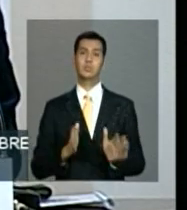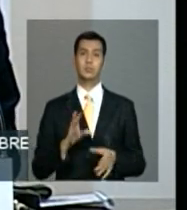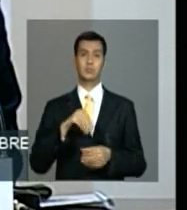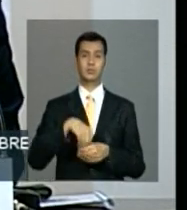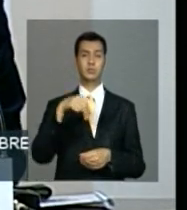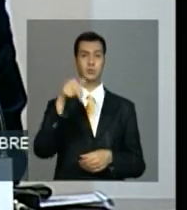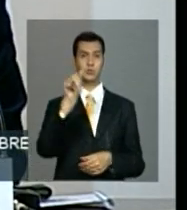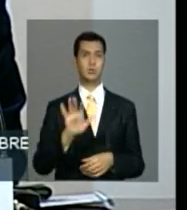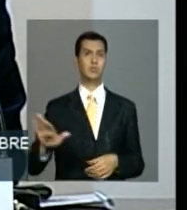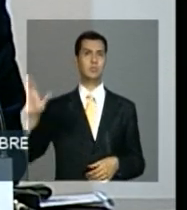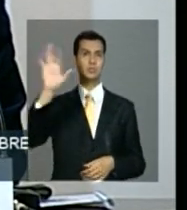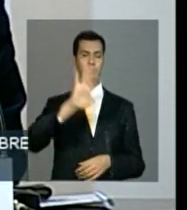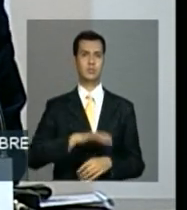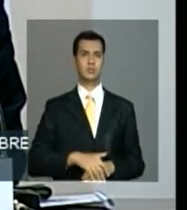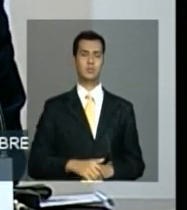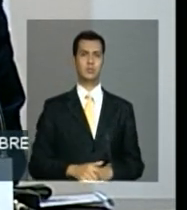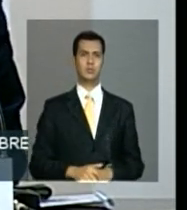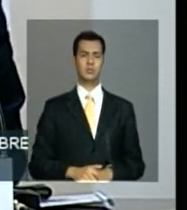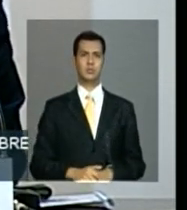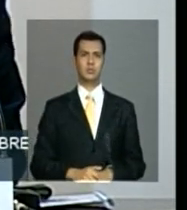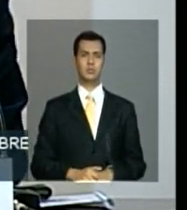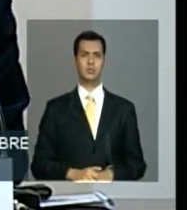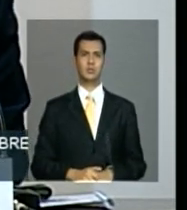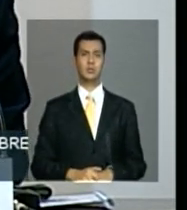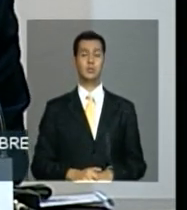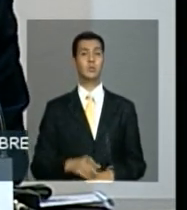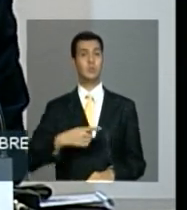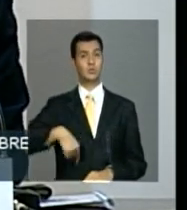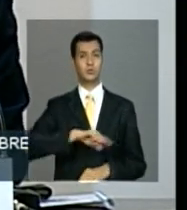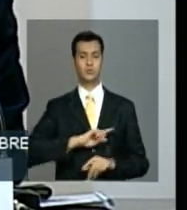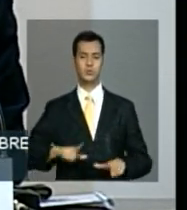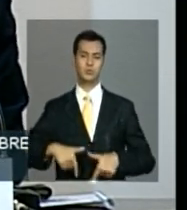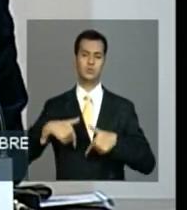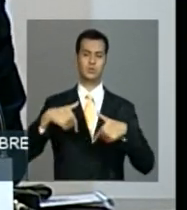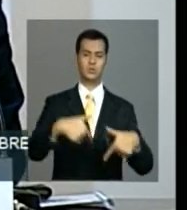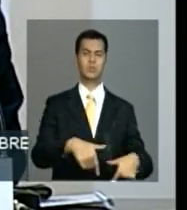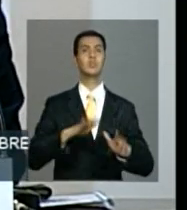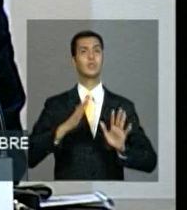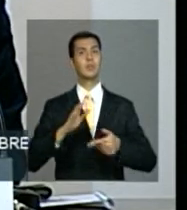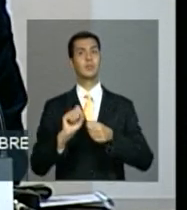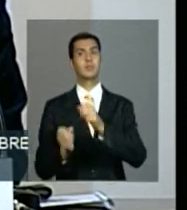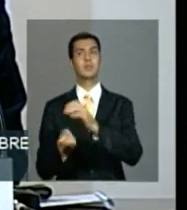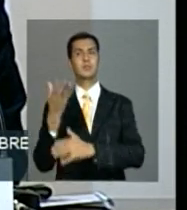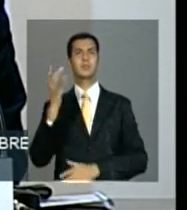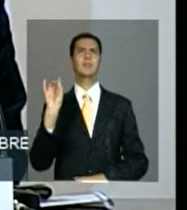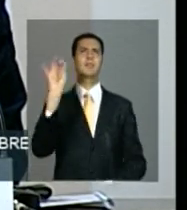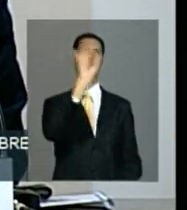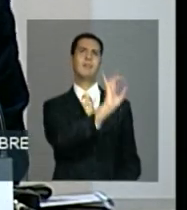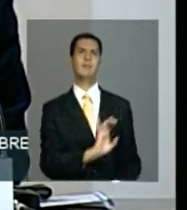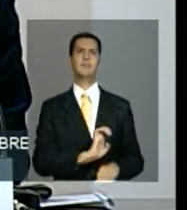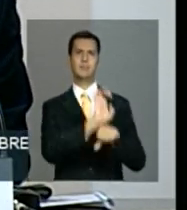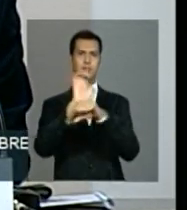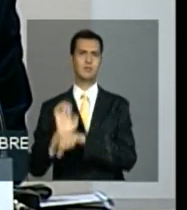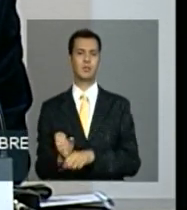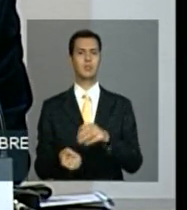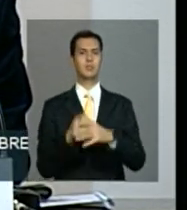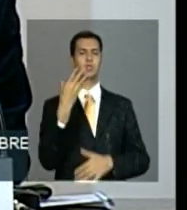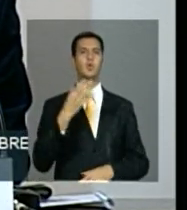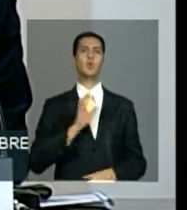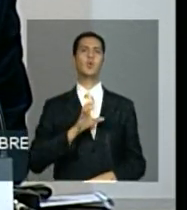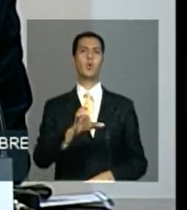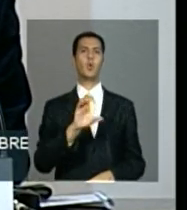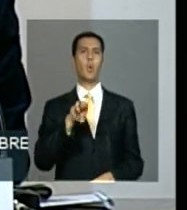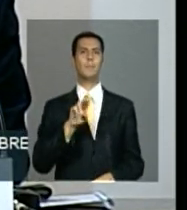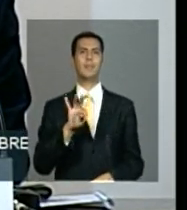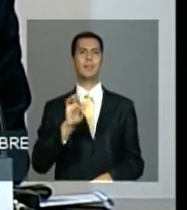Nordeste todo o nosso esforço agora depois de termos criado os comitês estaduais em cada estado é fazer com que